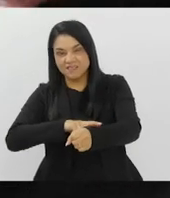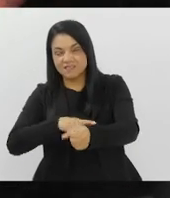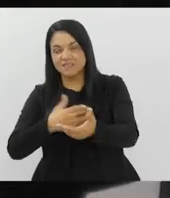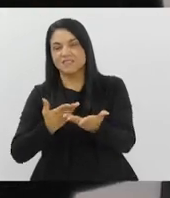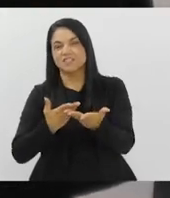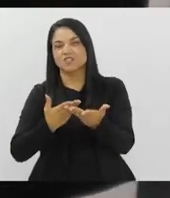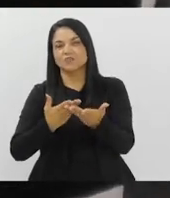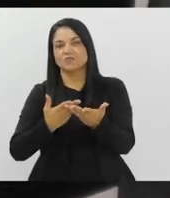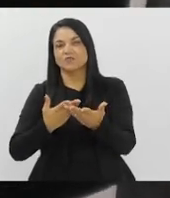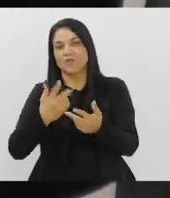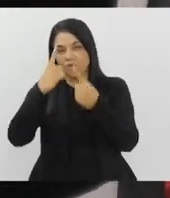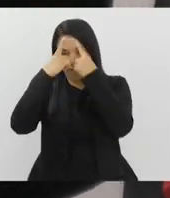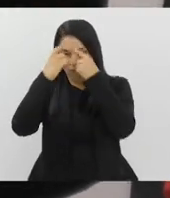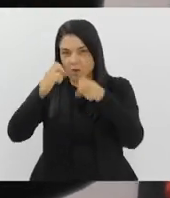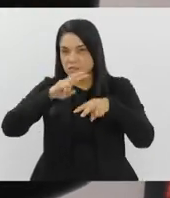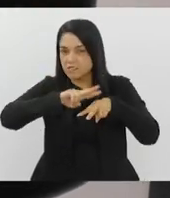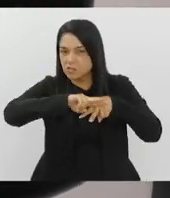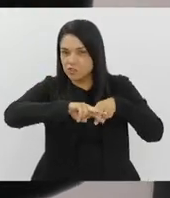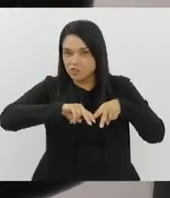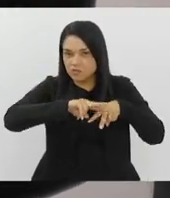violência de gênero também, né?